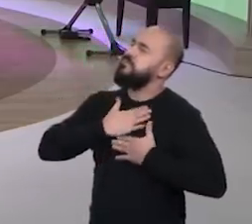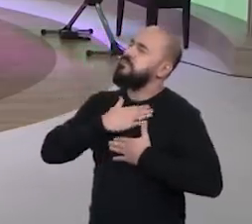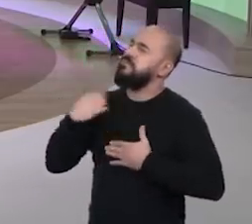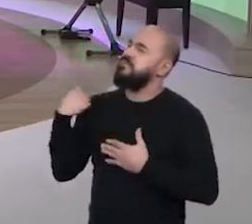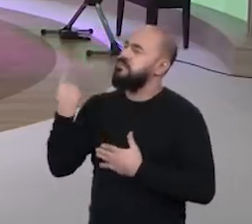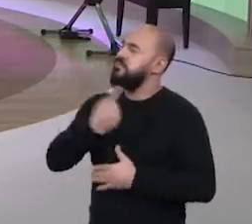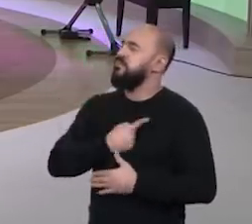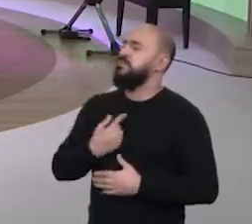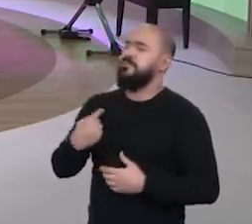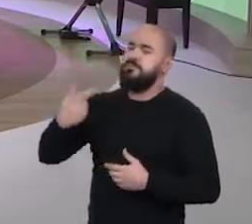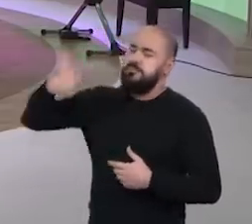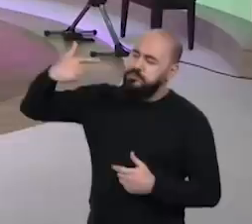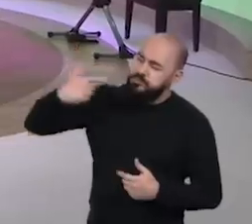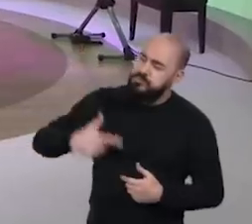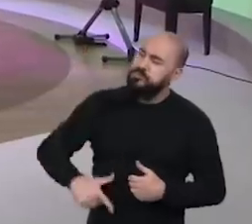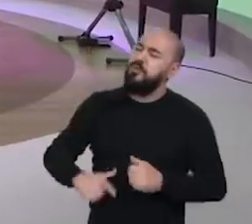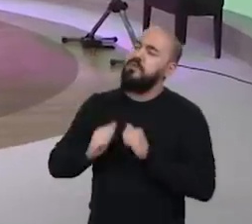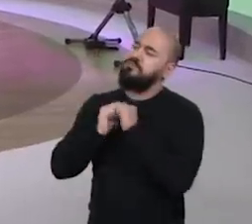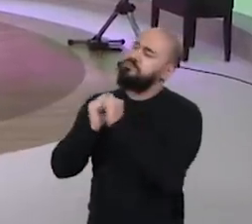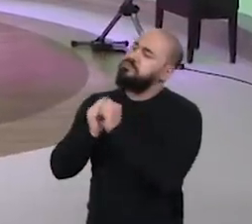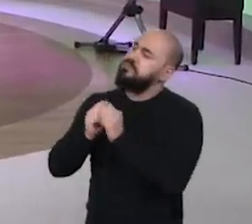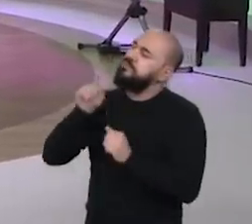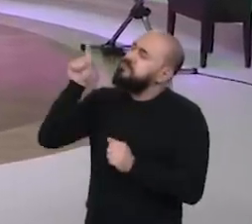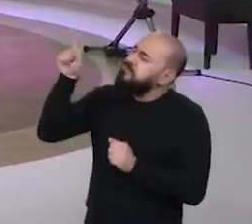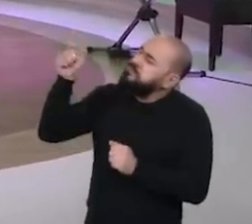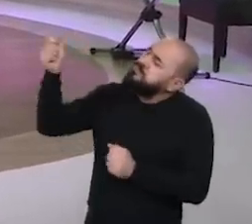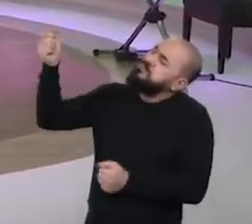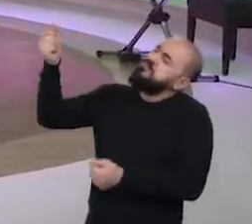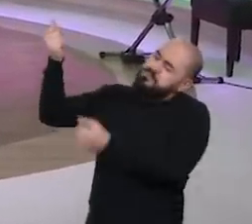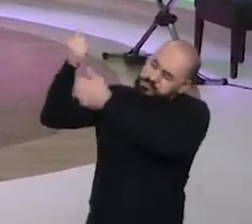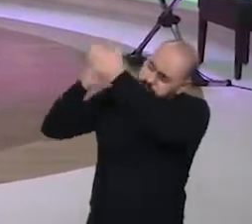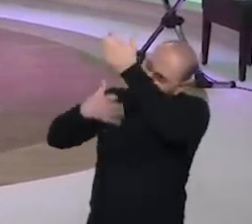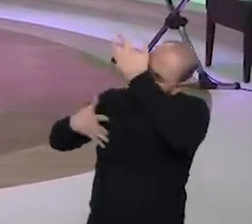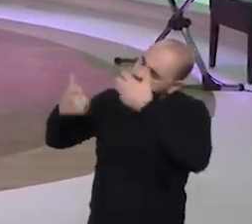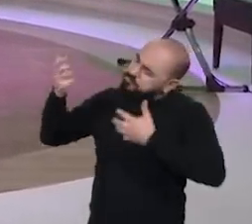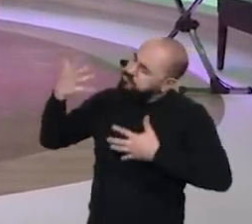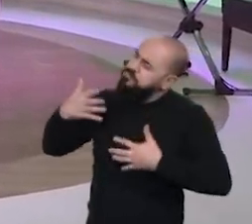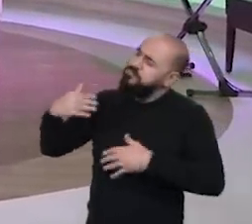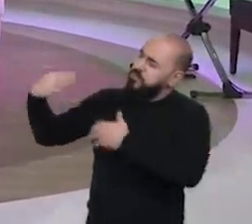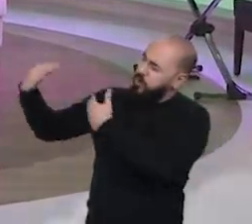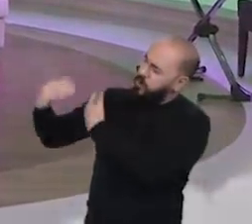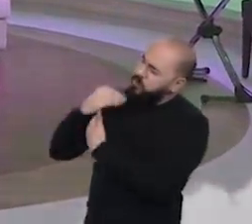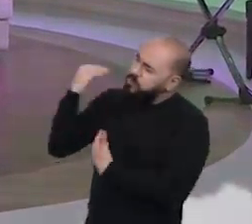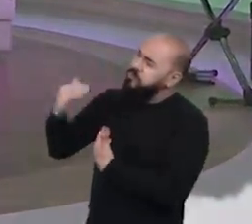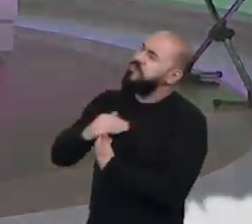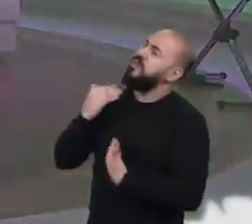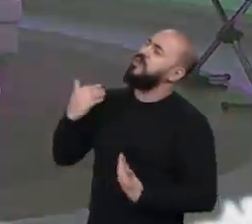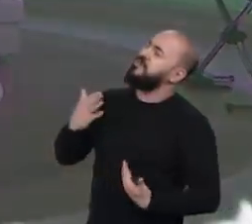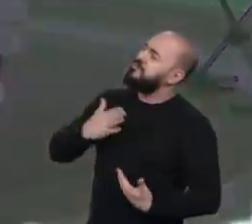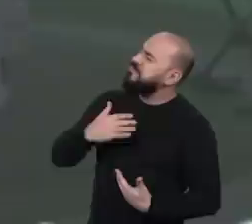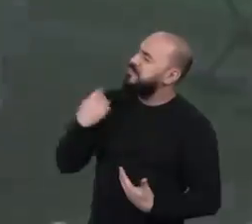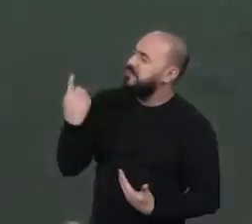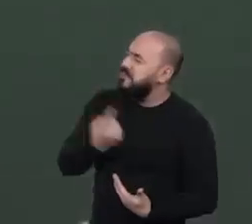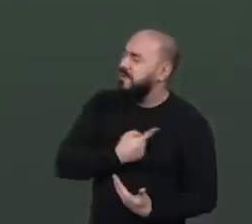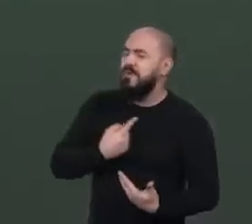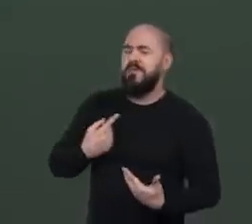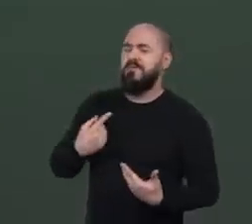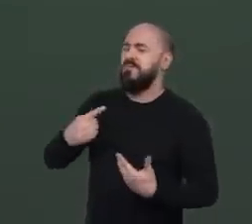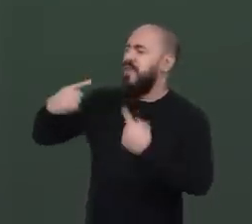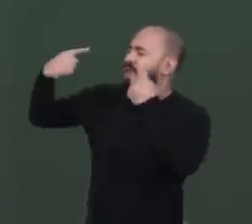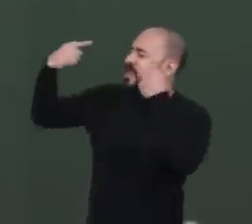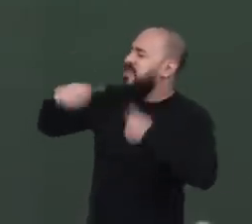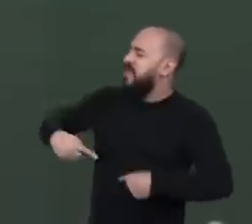aqui mais uma vez para escutar a Tua voz. Deixaste conselhos para nossa casa. Desafios para